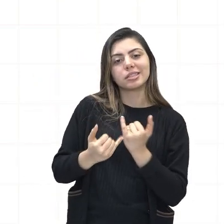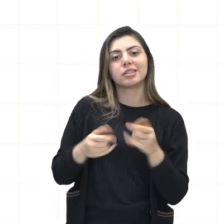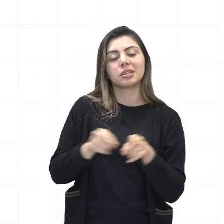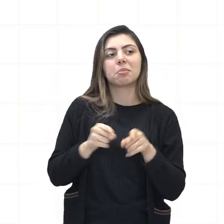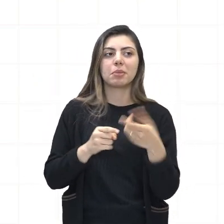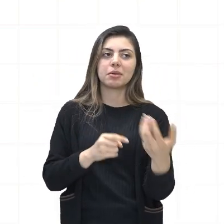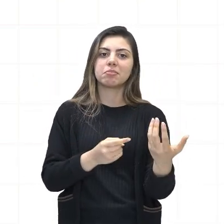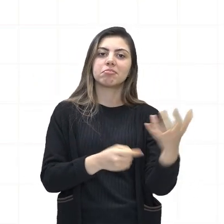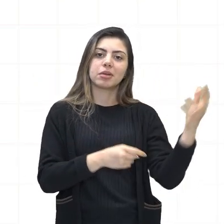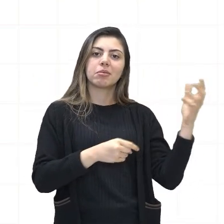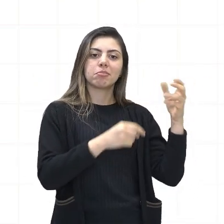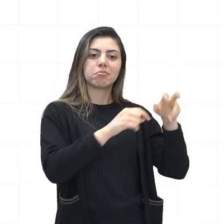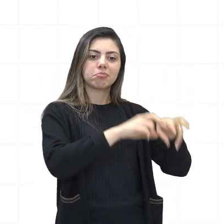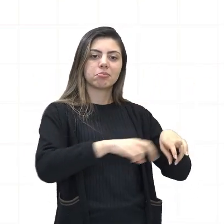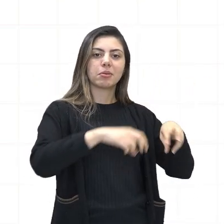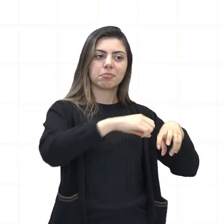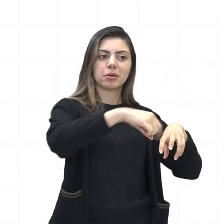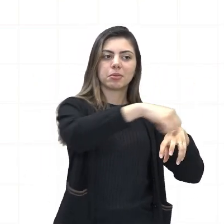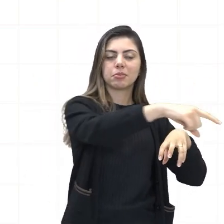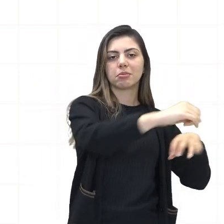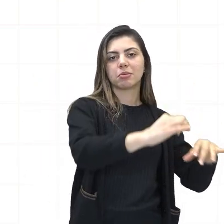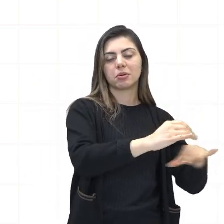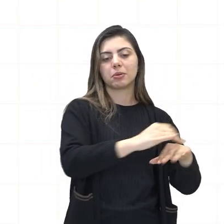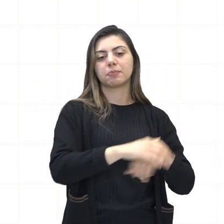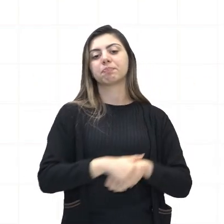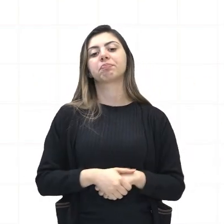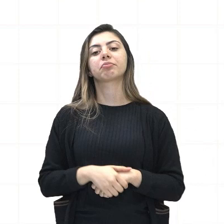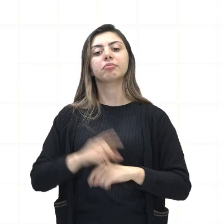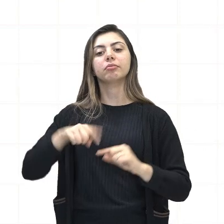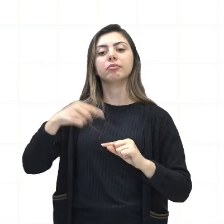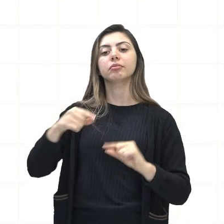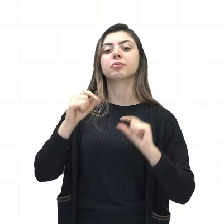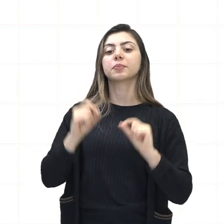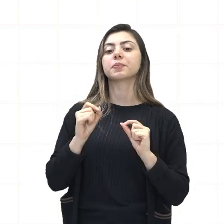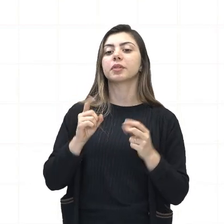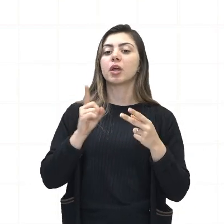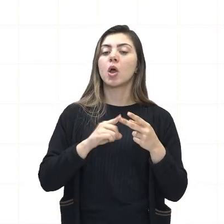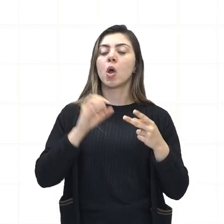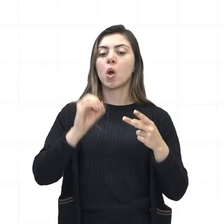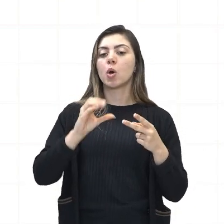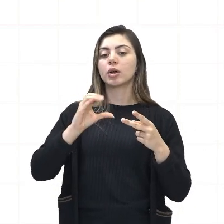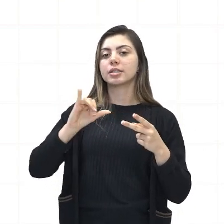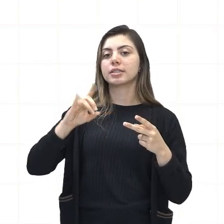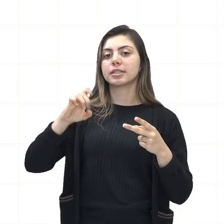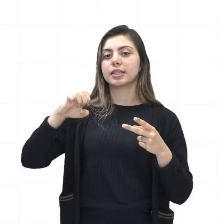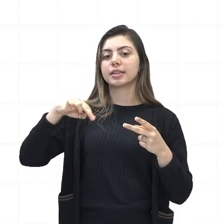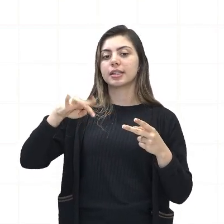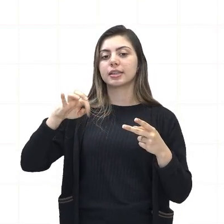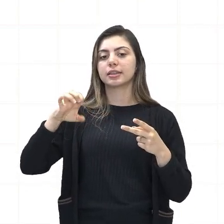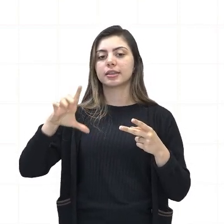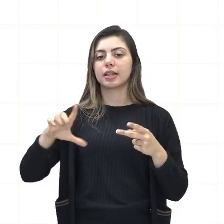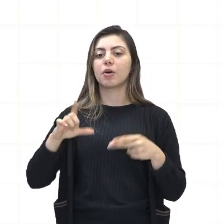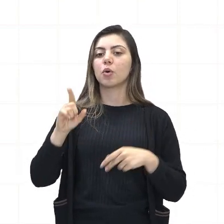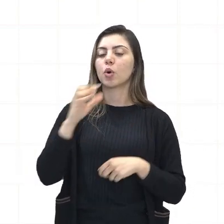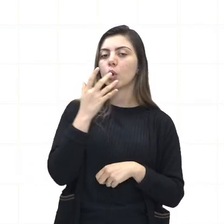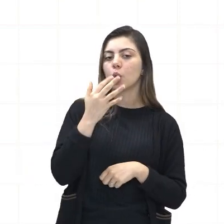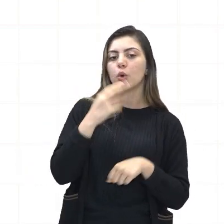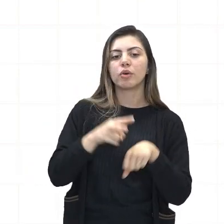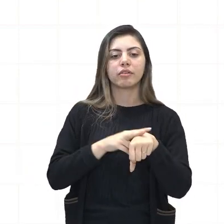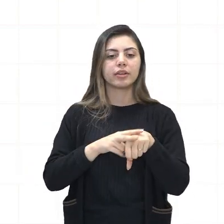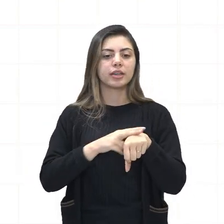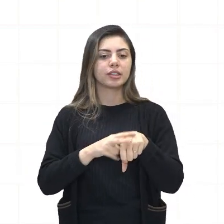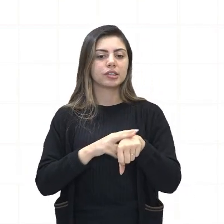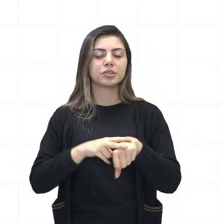agricultura. Em seguida, nós temos ali a África Ocidental, que é essa parte ali de verde do mapa,